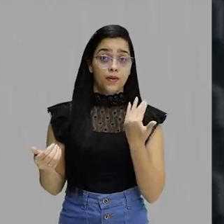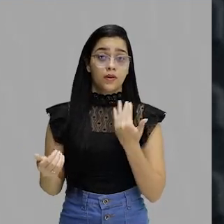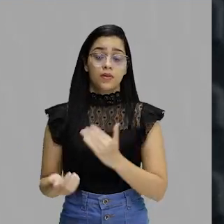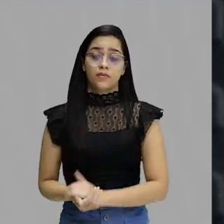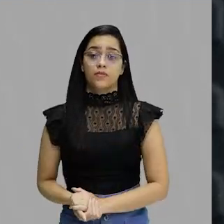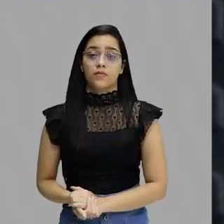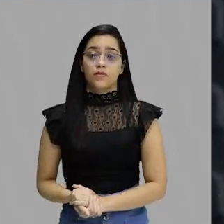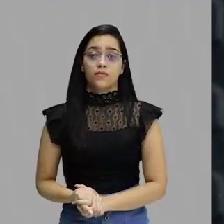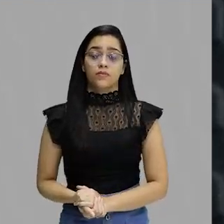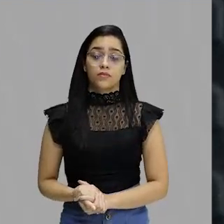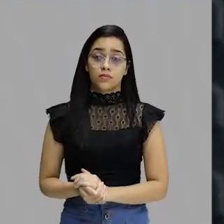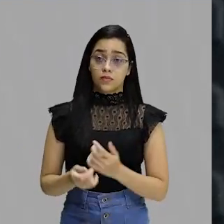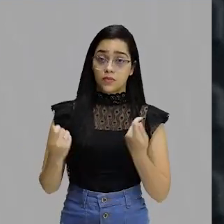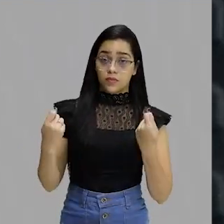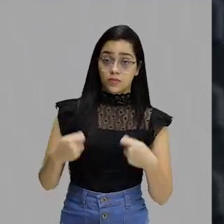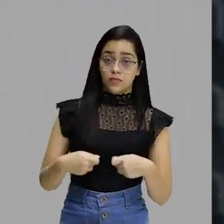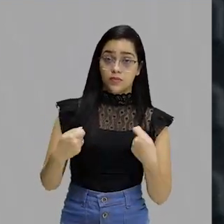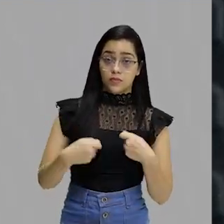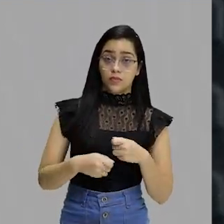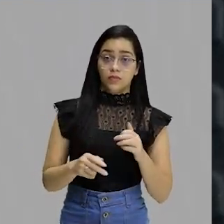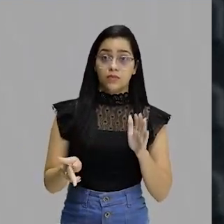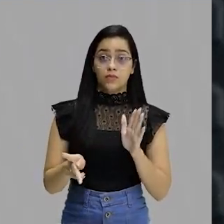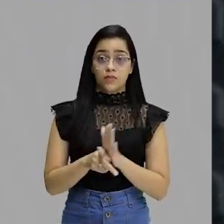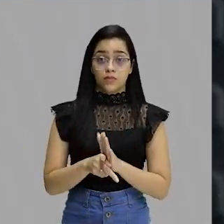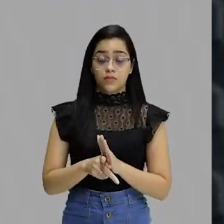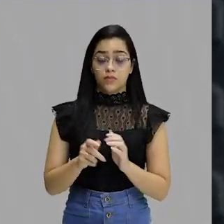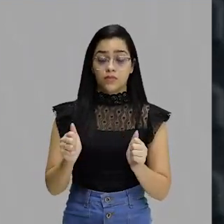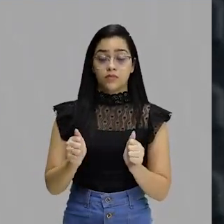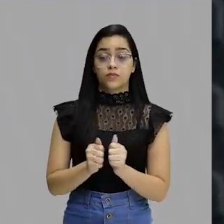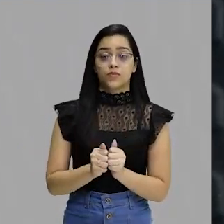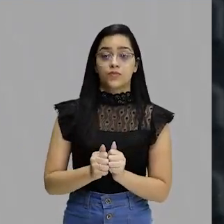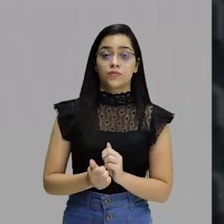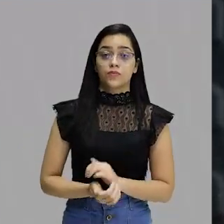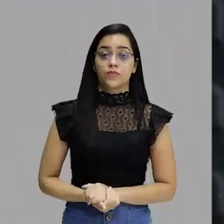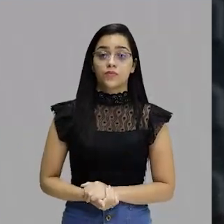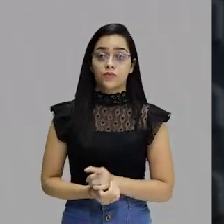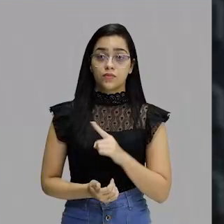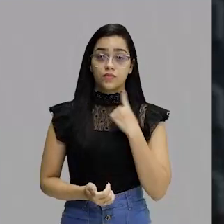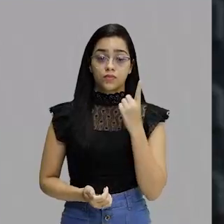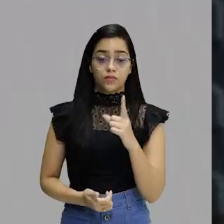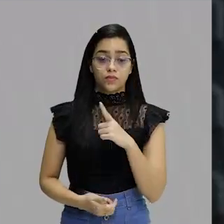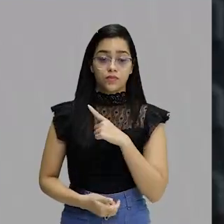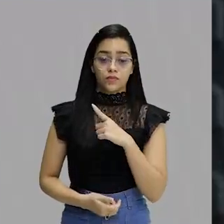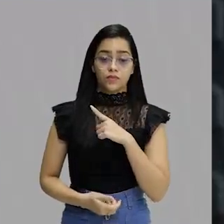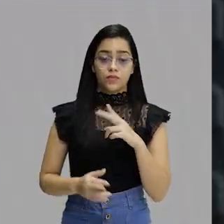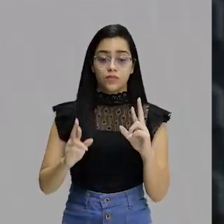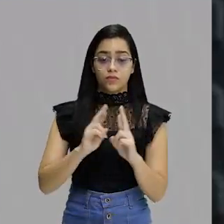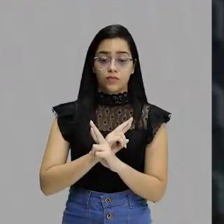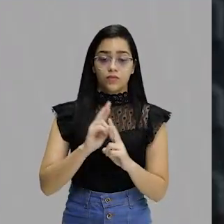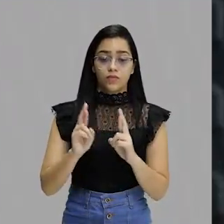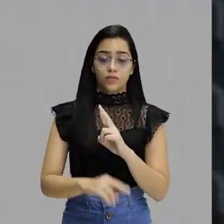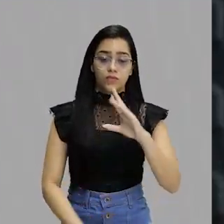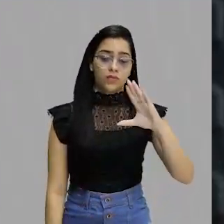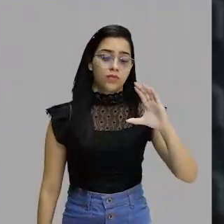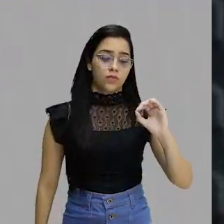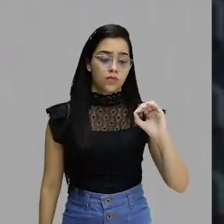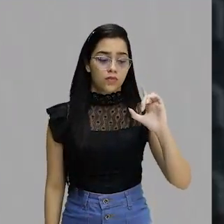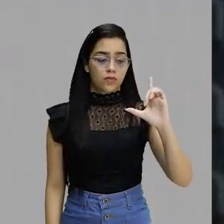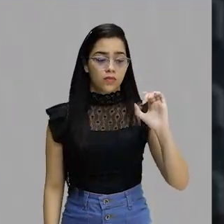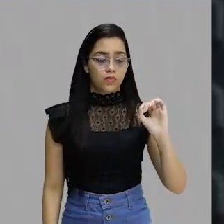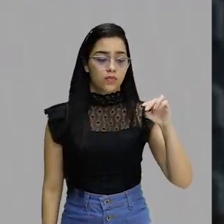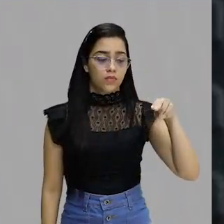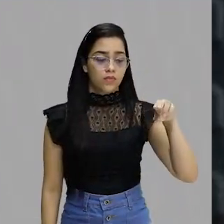Então, eles precisam permanecer interligados. E aí nós temos uma relação de colônia.